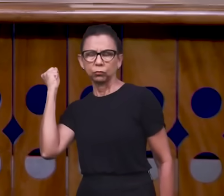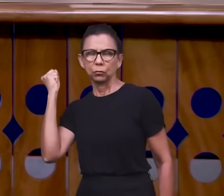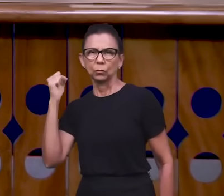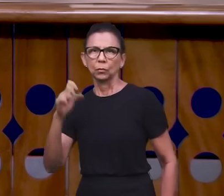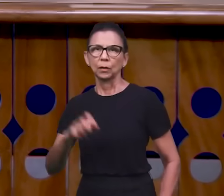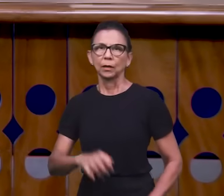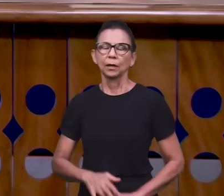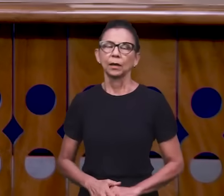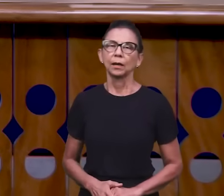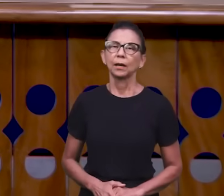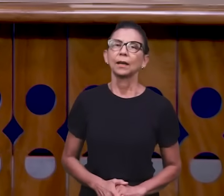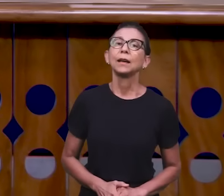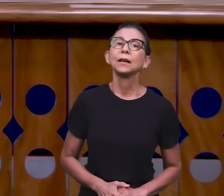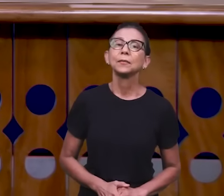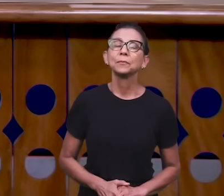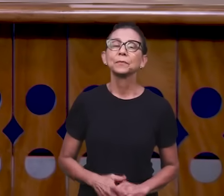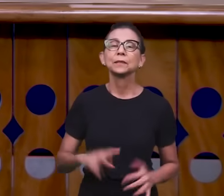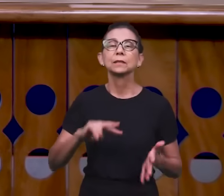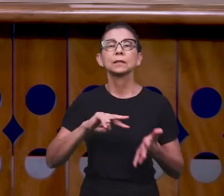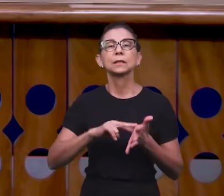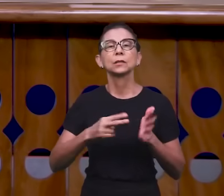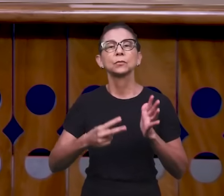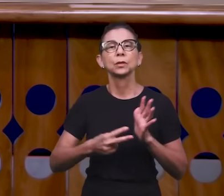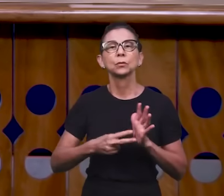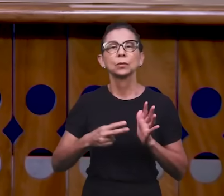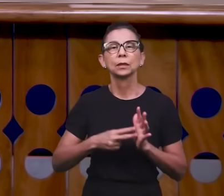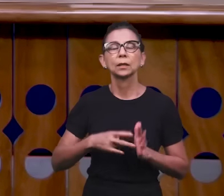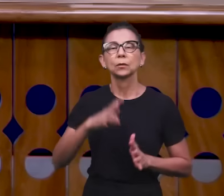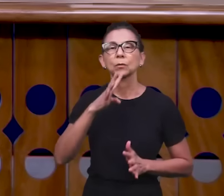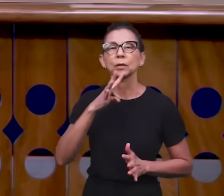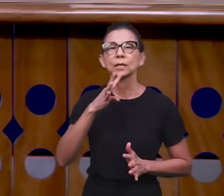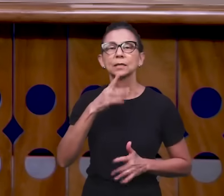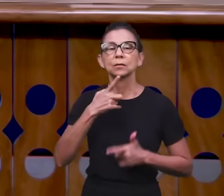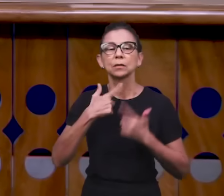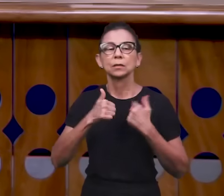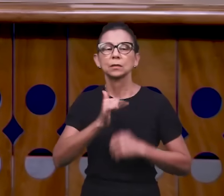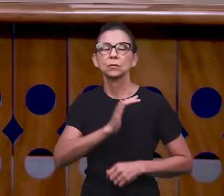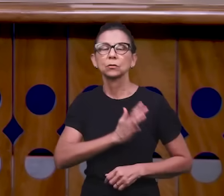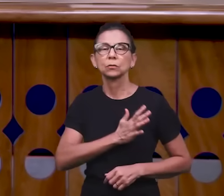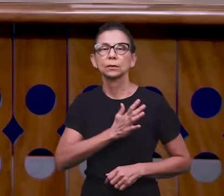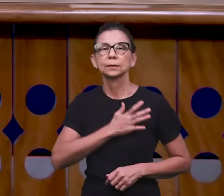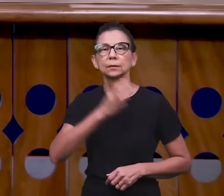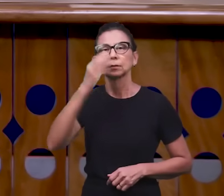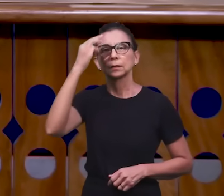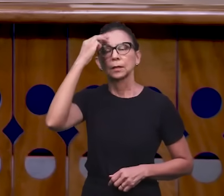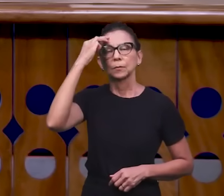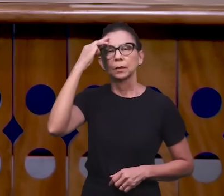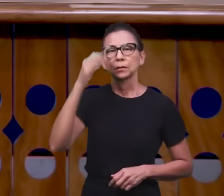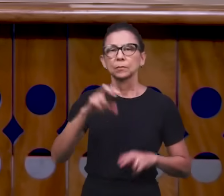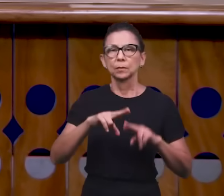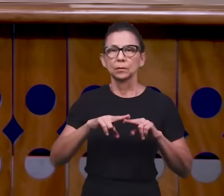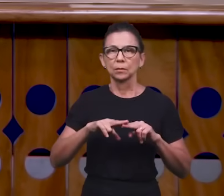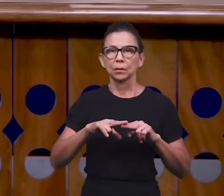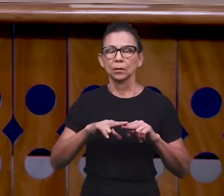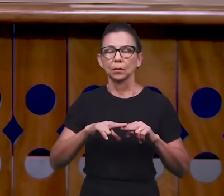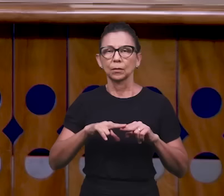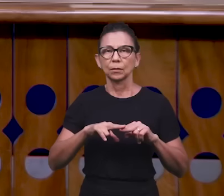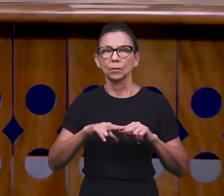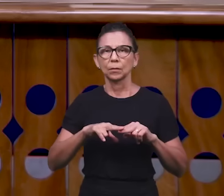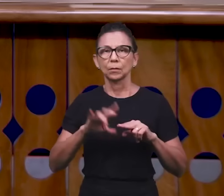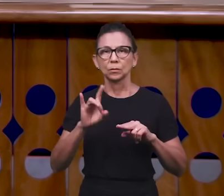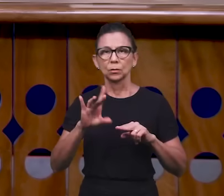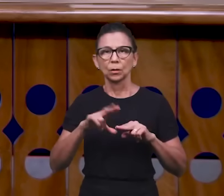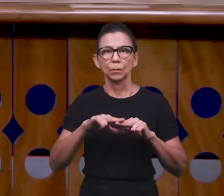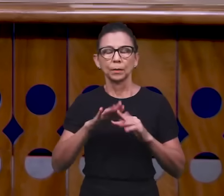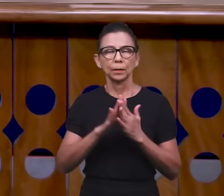e intenções do coração. E isso só é possível na revelação do Espírito Santo, através da palavra revelada. Há